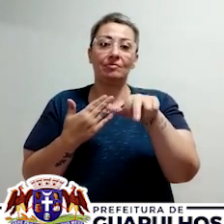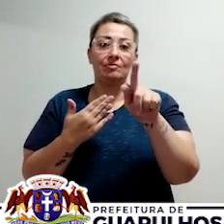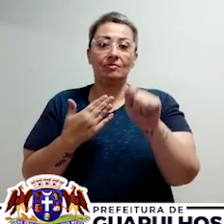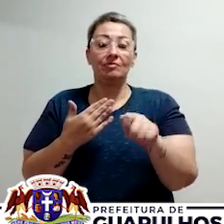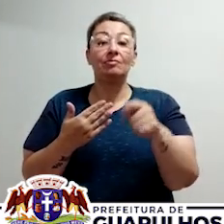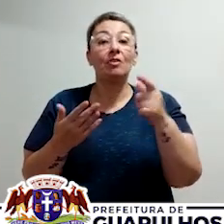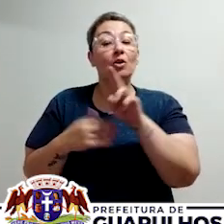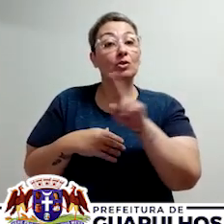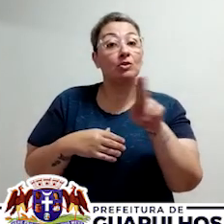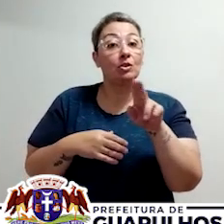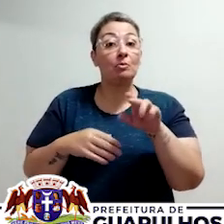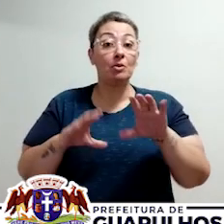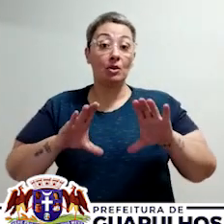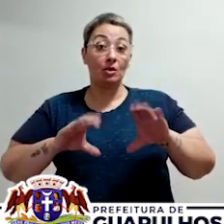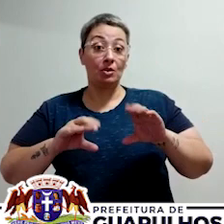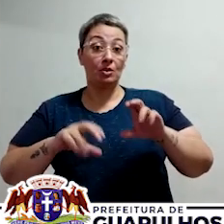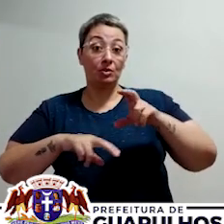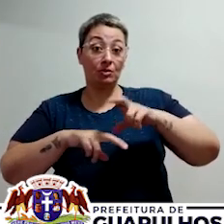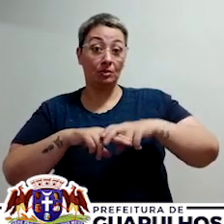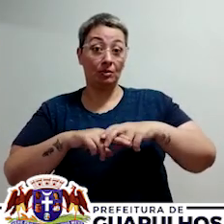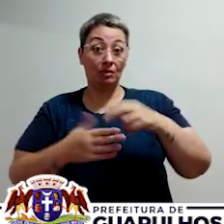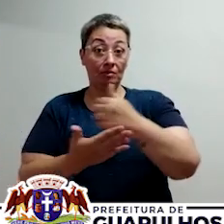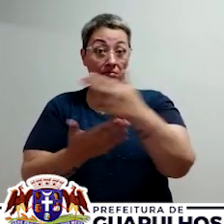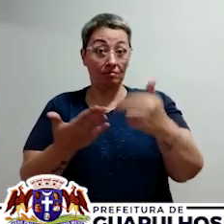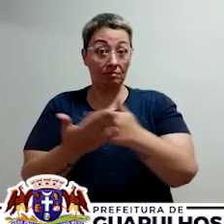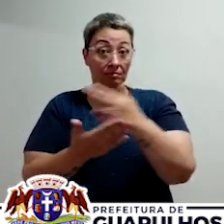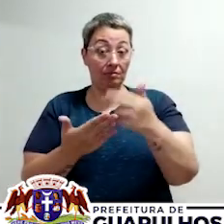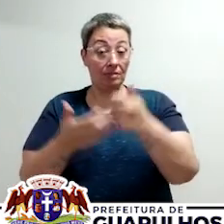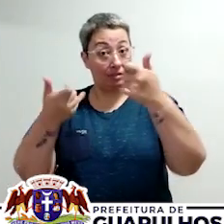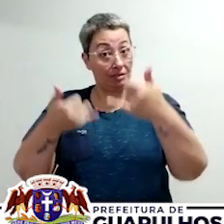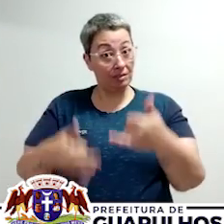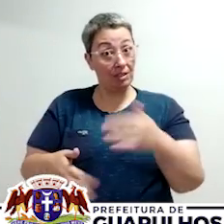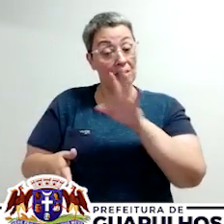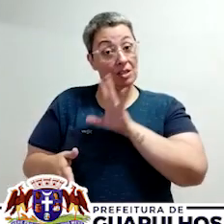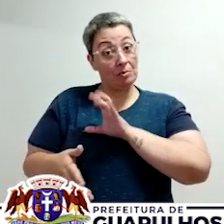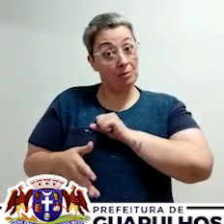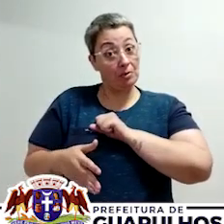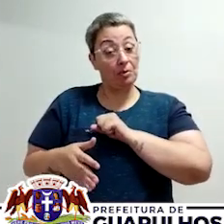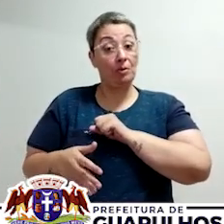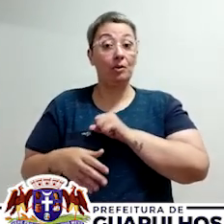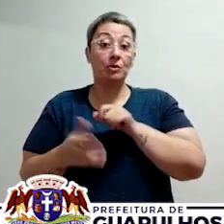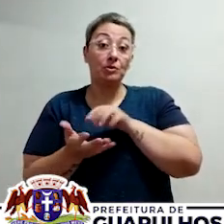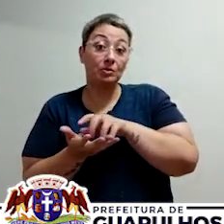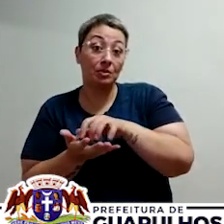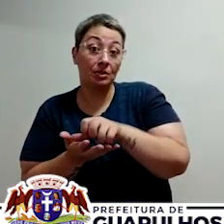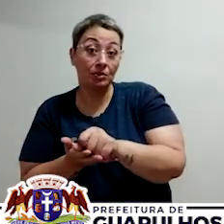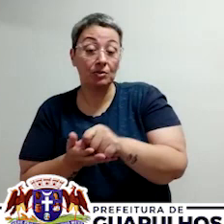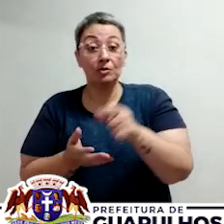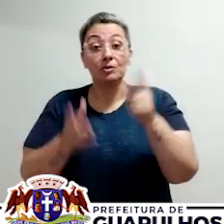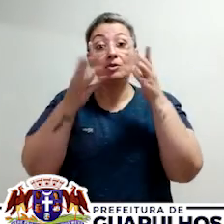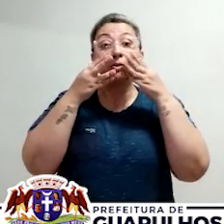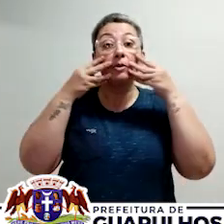Este livro se chama O Sofá Estampado, que conta a história de amor de um tatu por uma